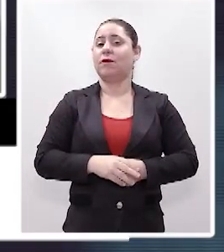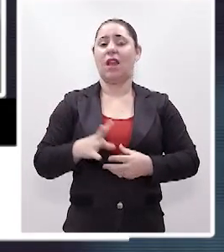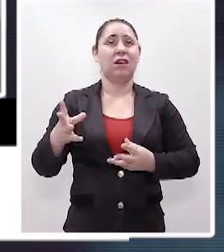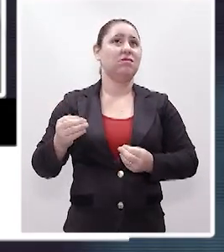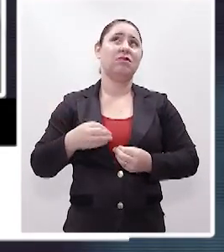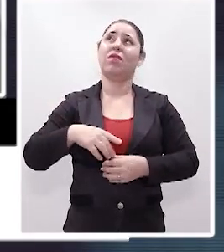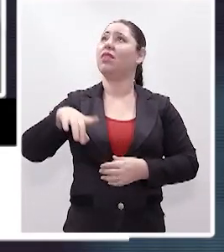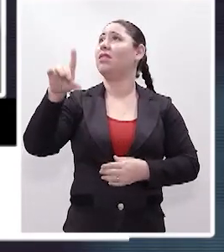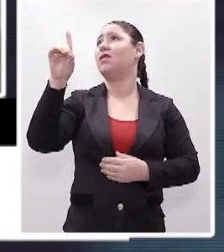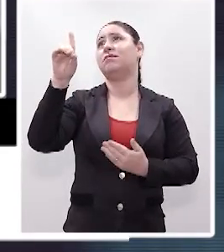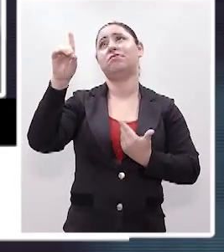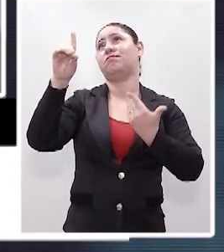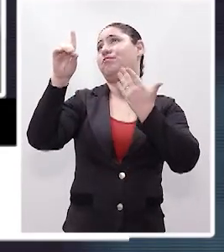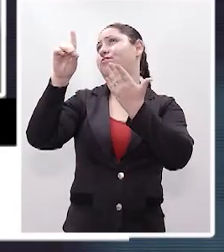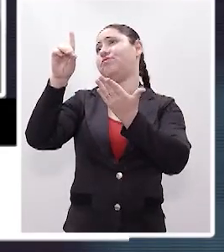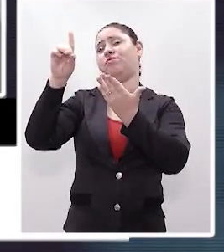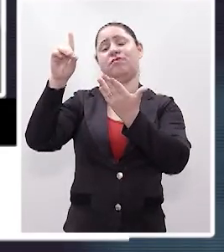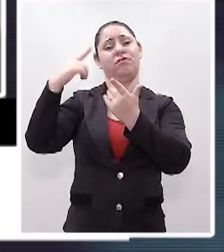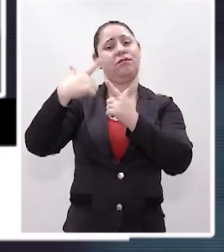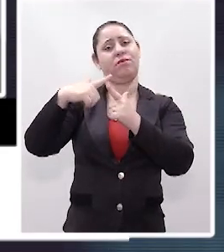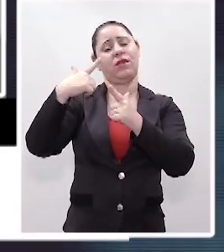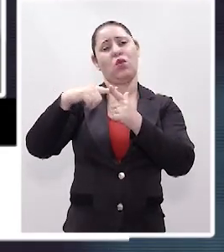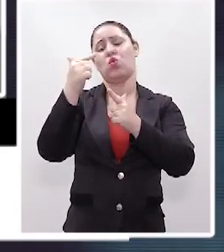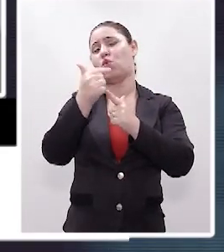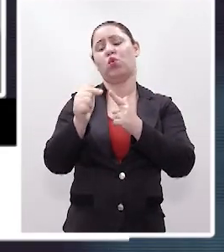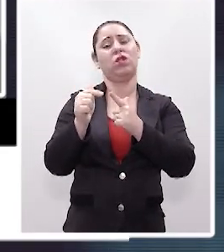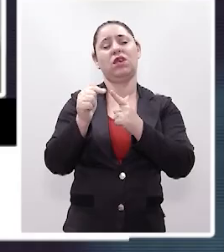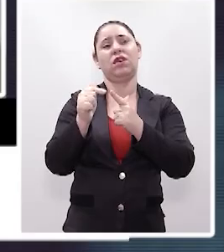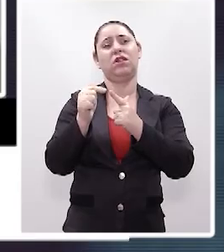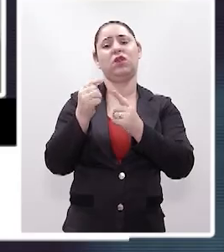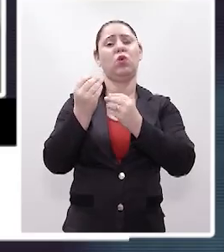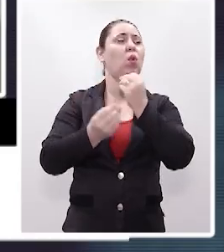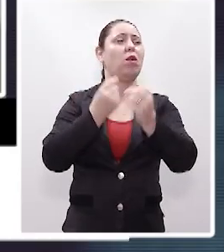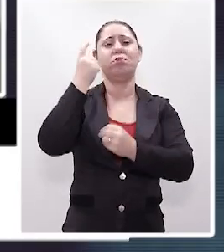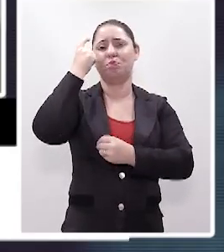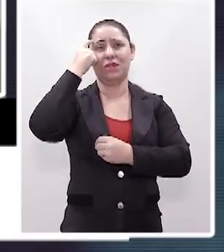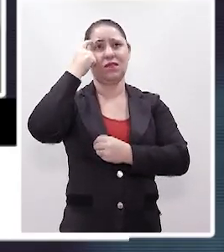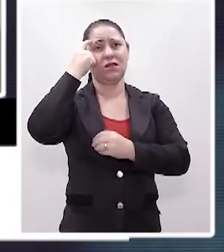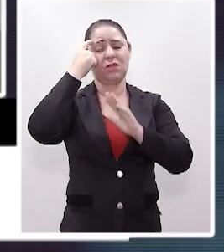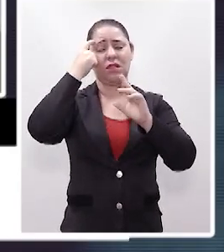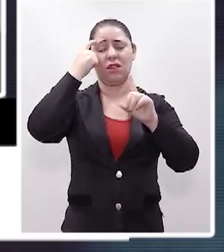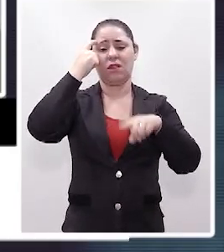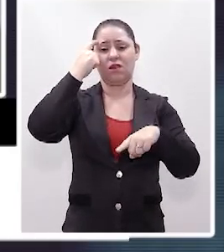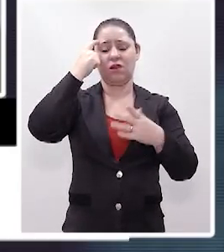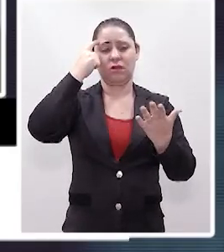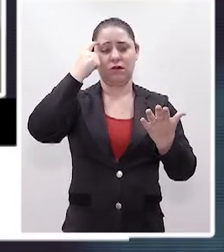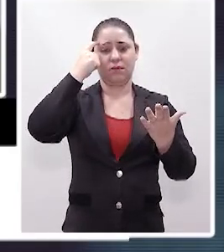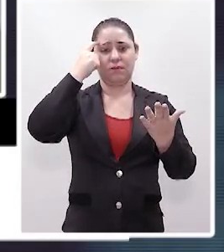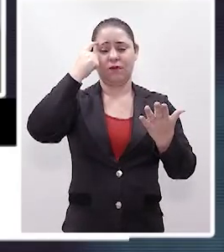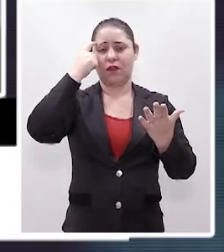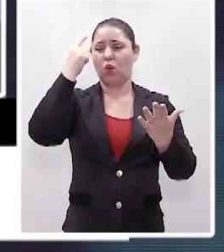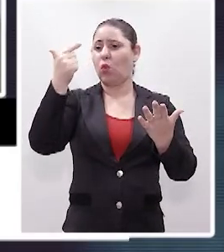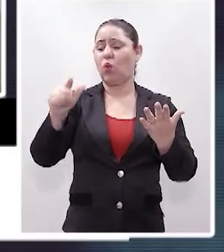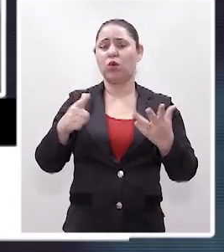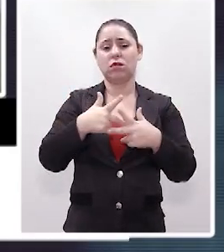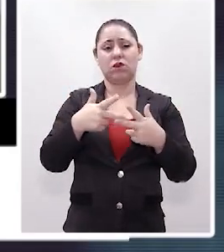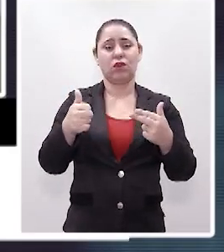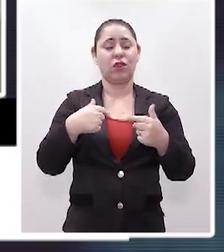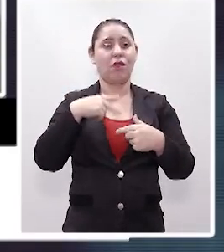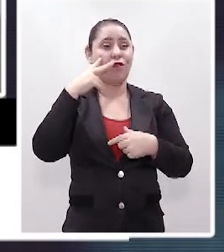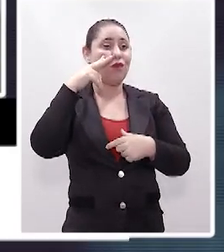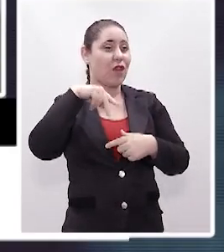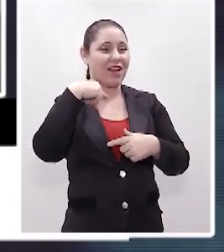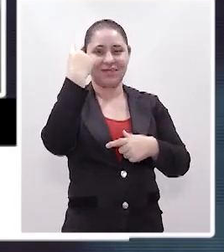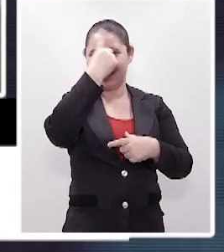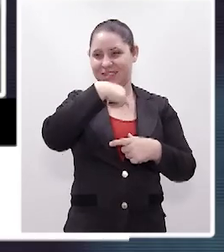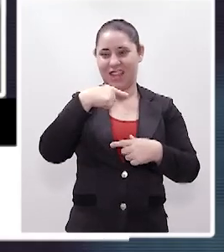entregar na mão de Deus, porque não tem meio termo, não tem o que pensar. É outra coisa ver a carinha